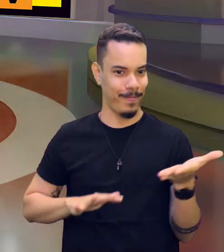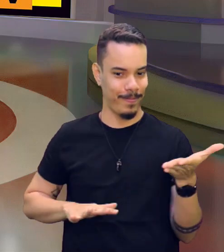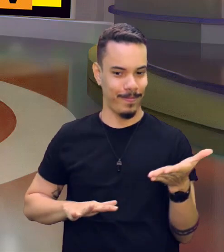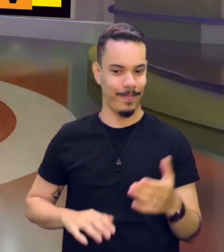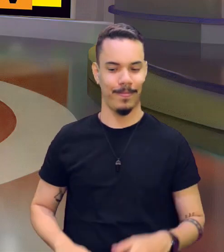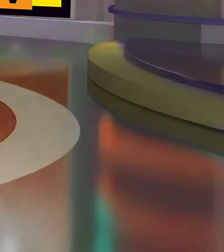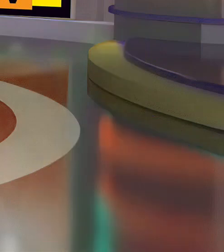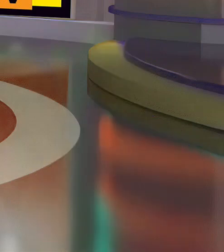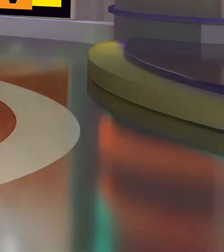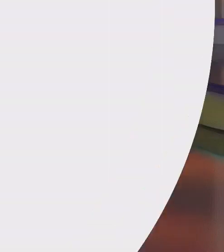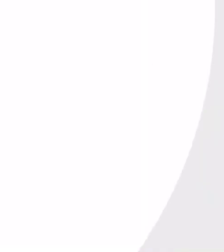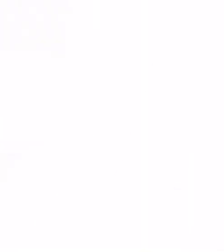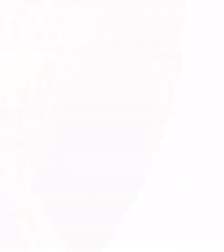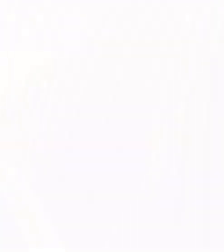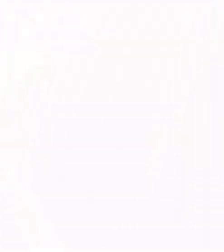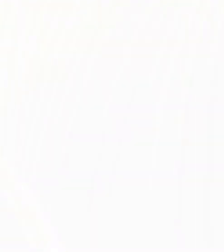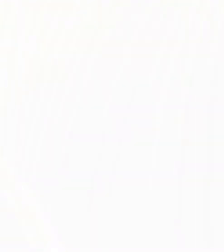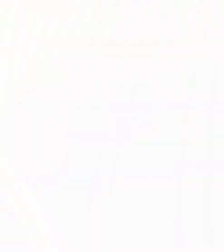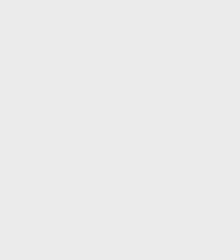right